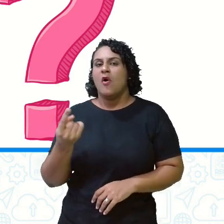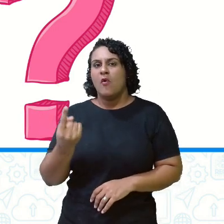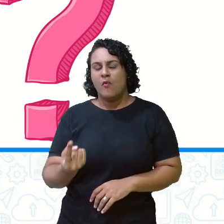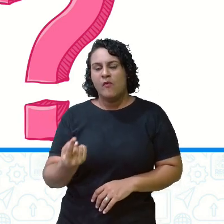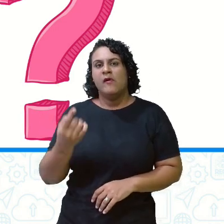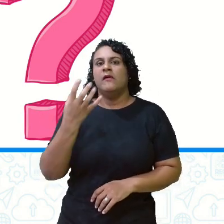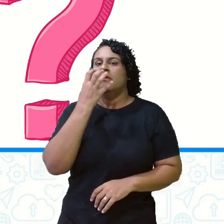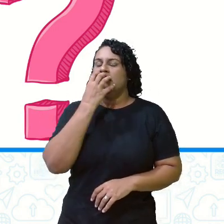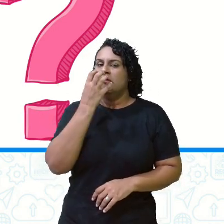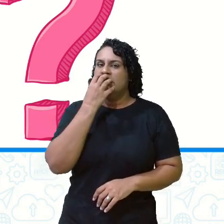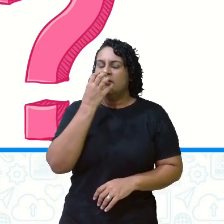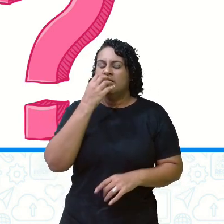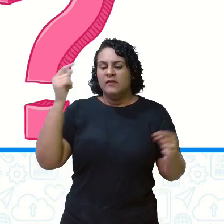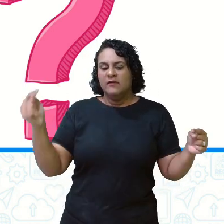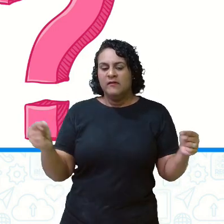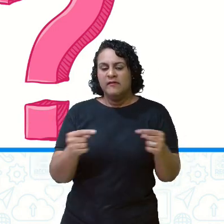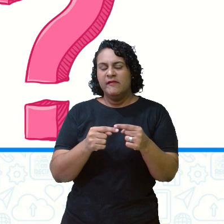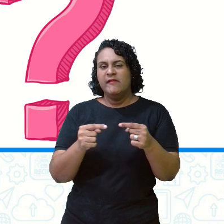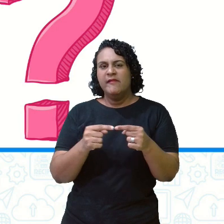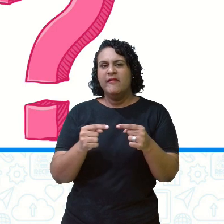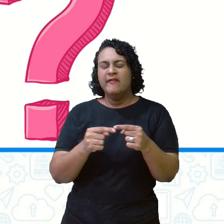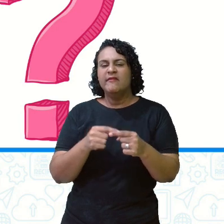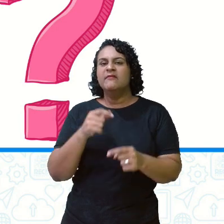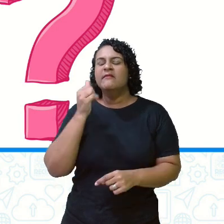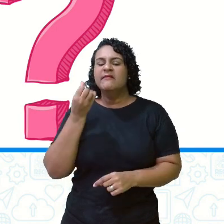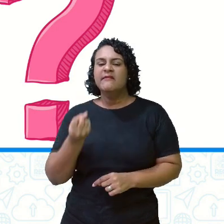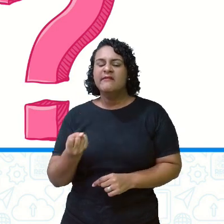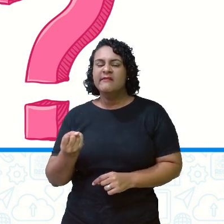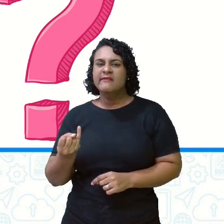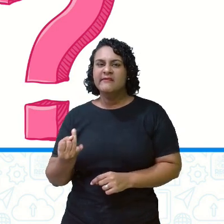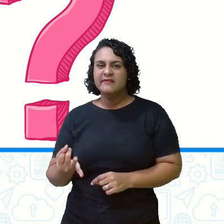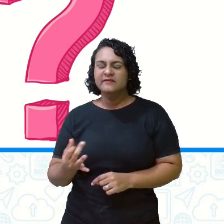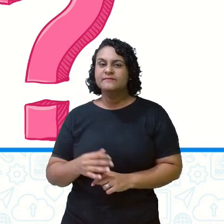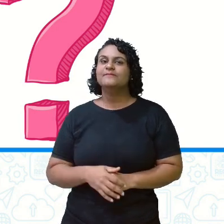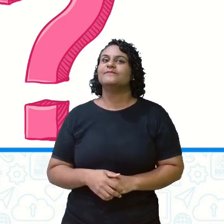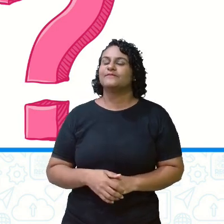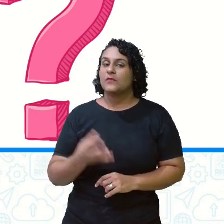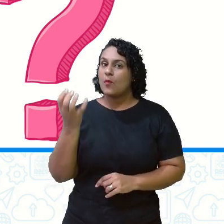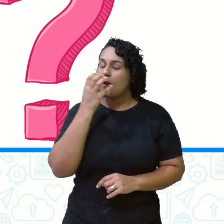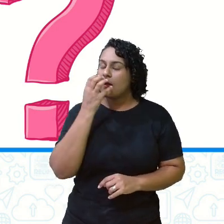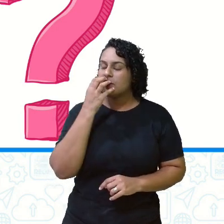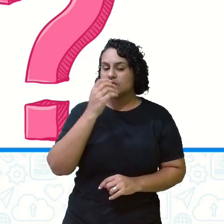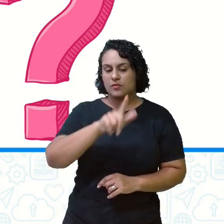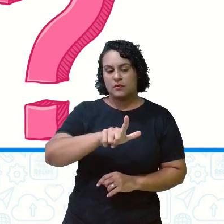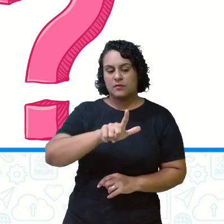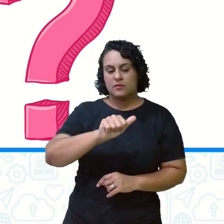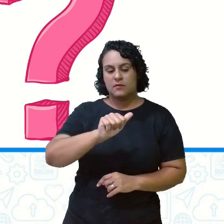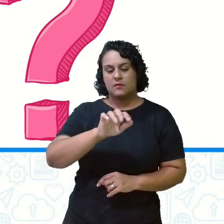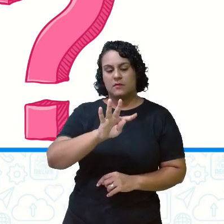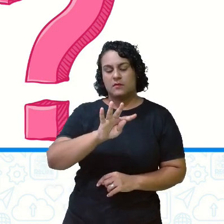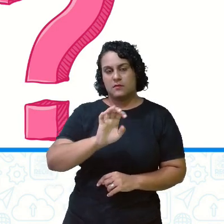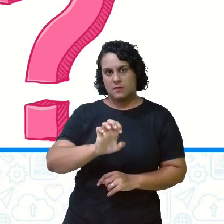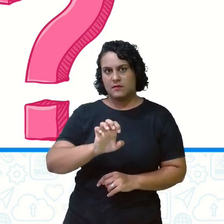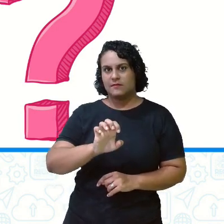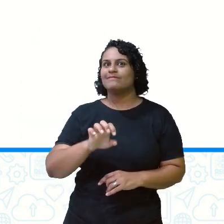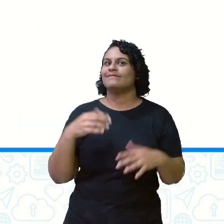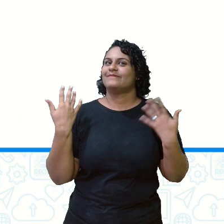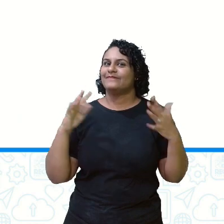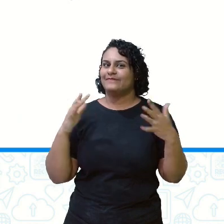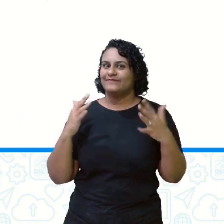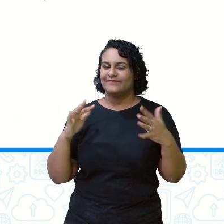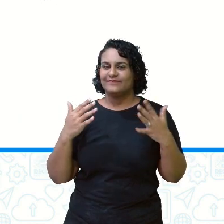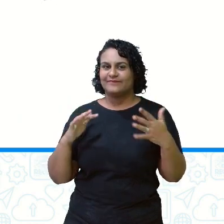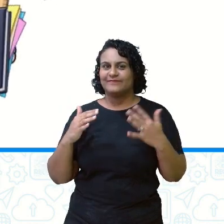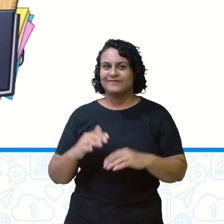eu vou concordar em número. Então, o cachorro late. Muito bem,